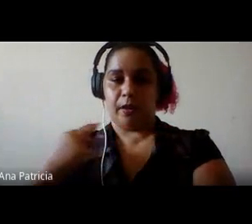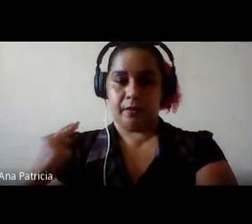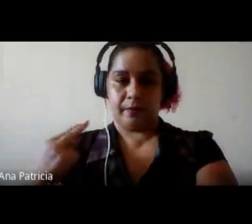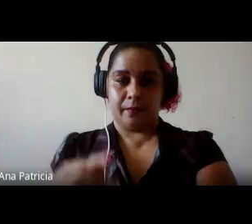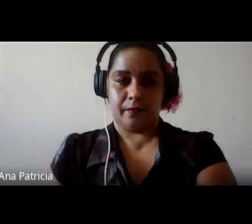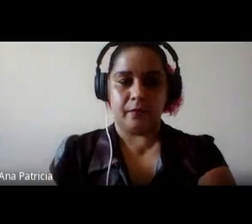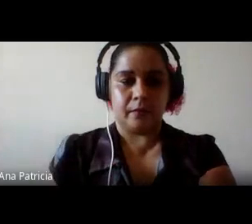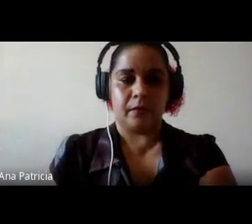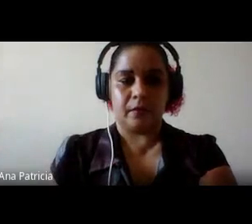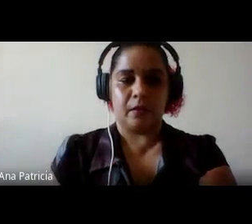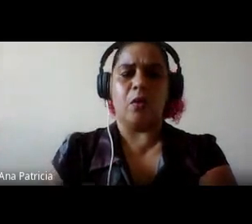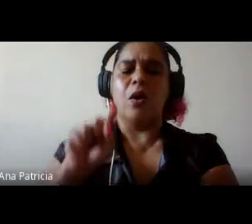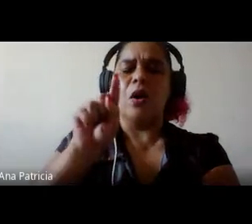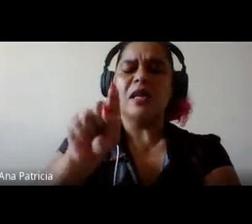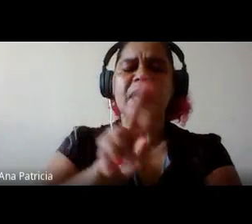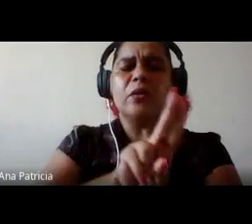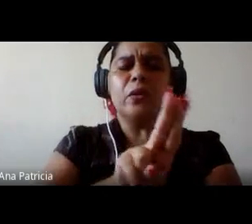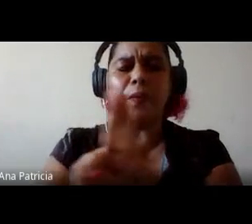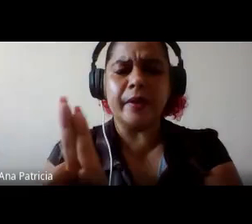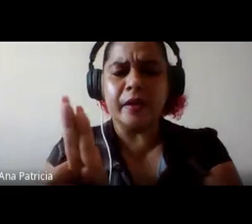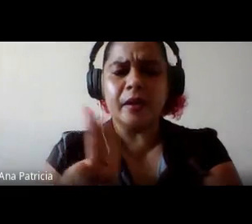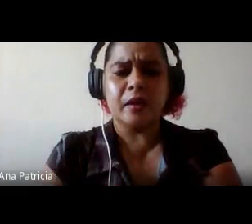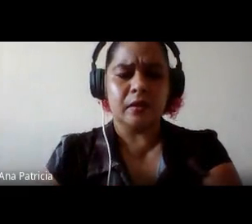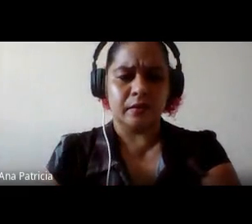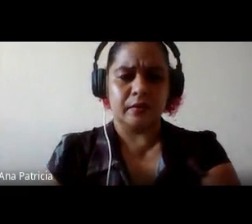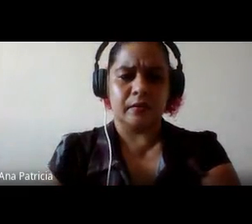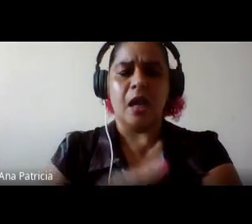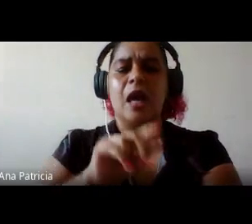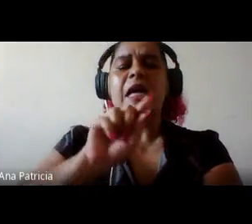nome. Então, seu nome.